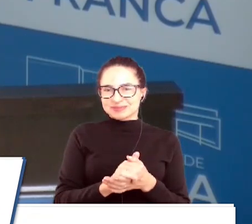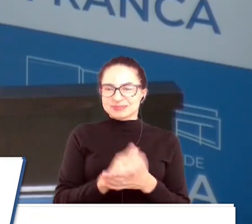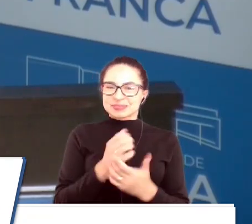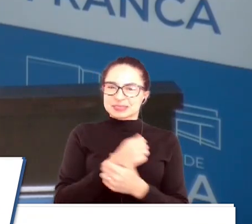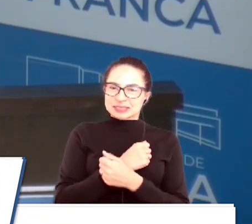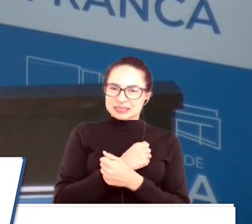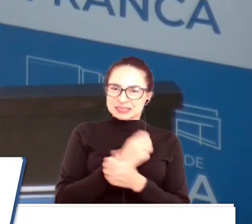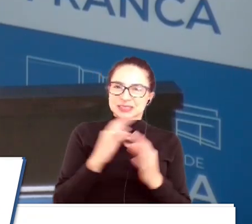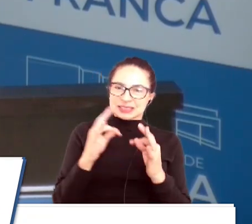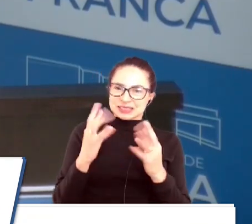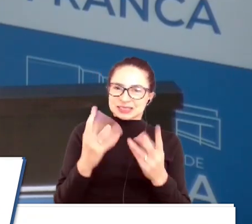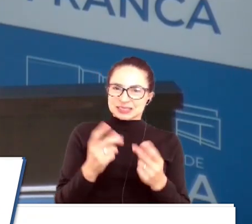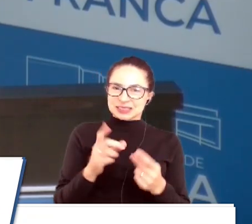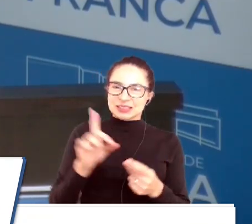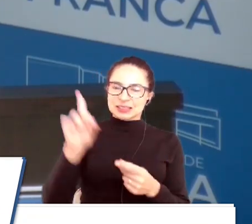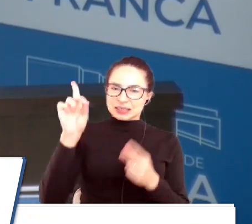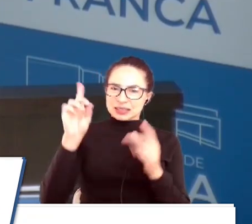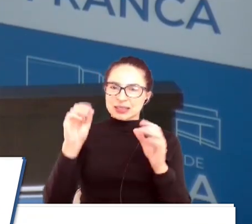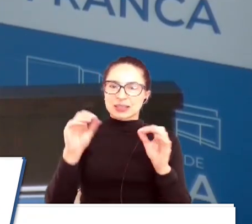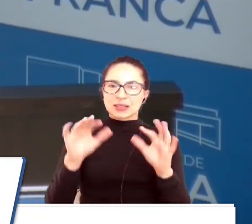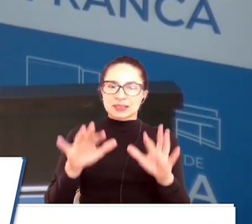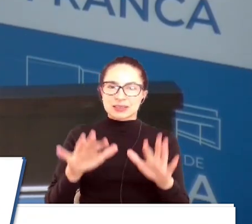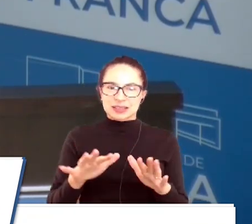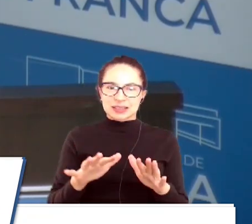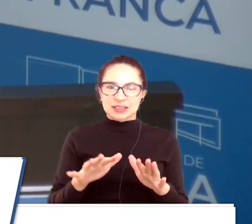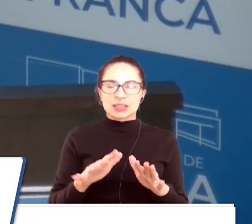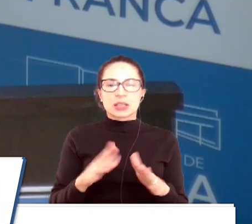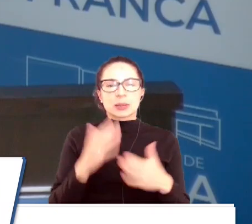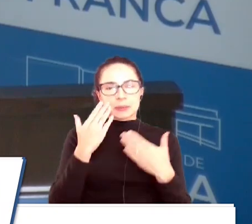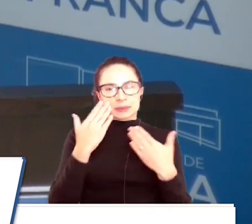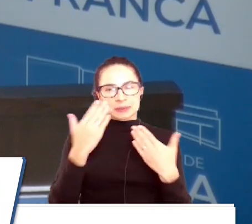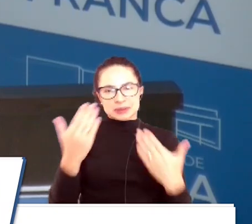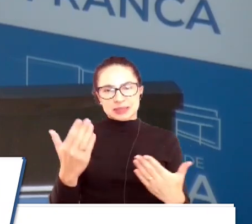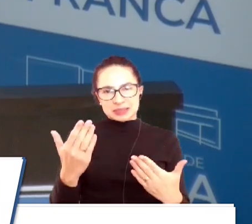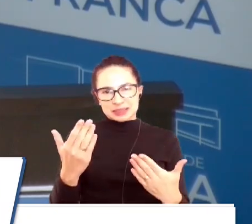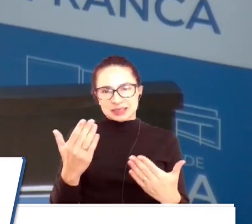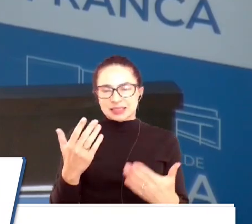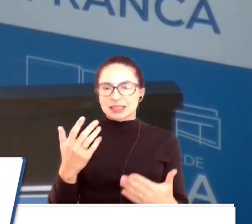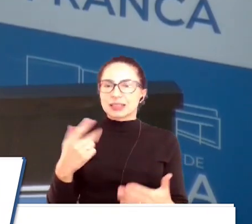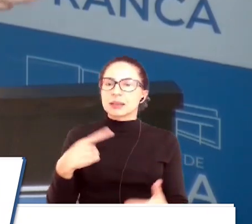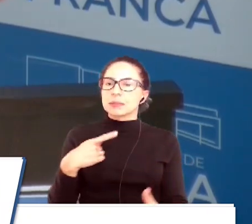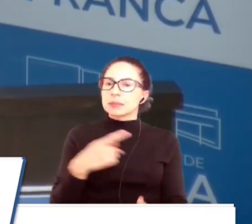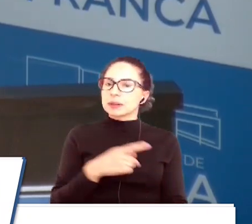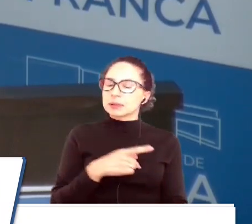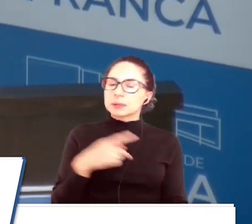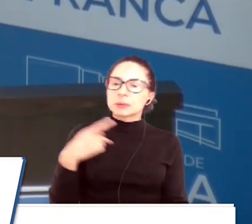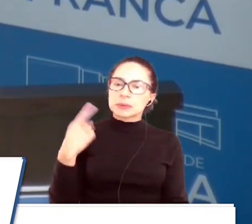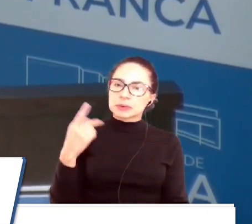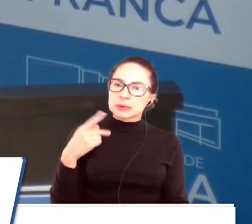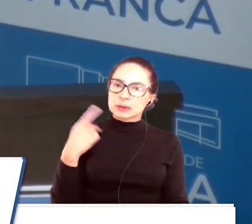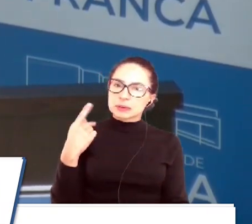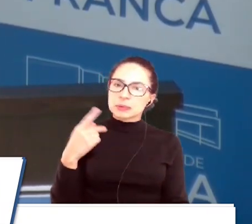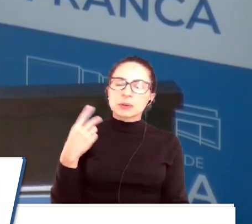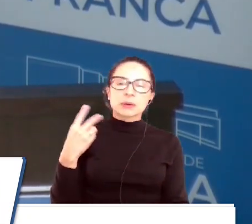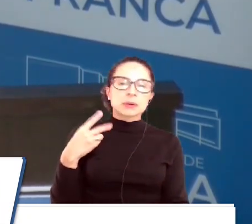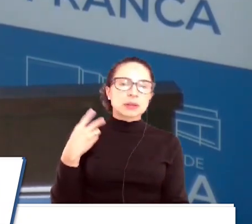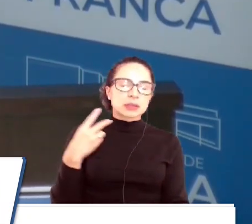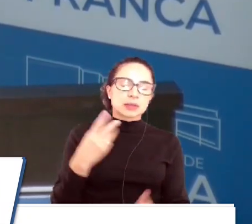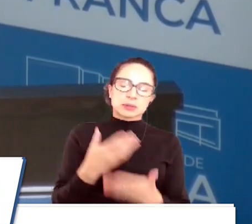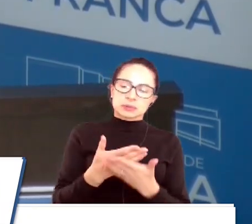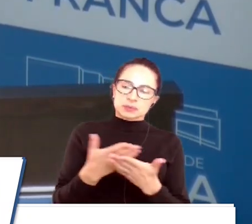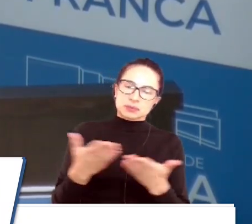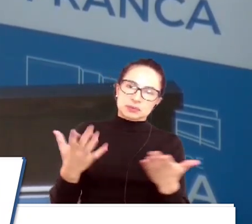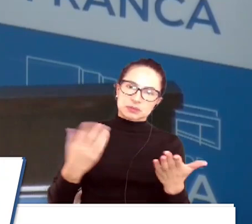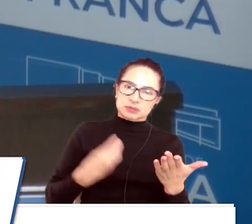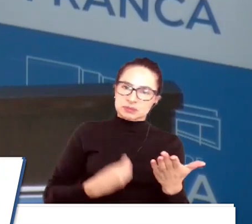abraço a todos e Deus abençoe. E muito obrigada, pastor Sérgio Palamone, vereadores, todos que aqui